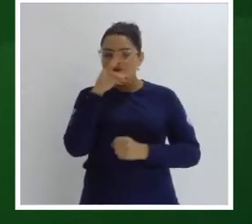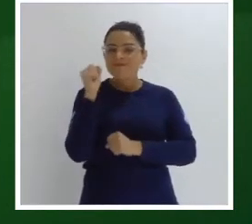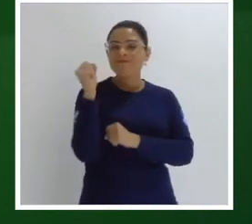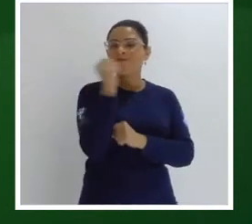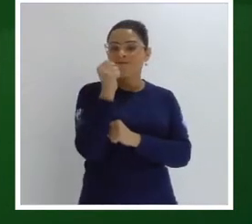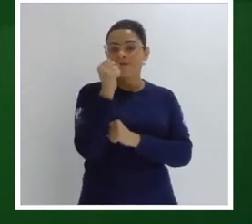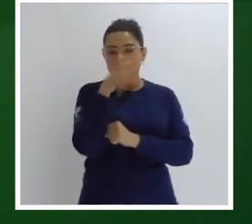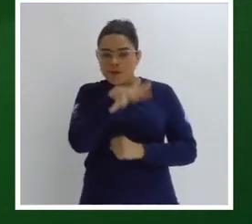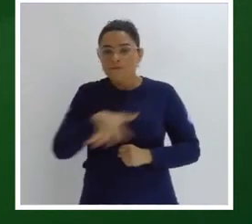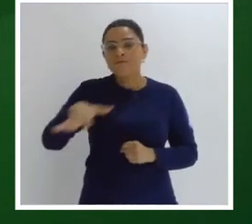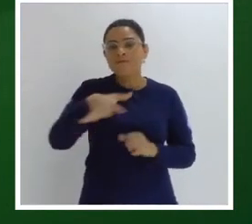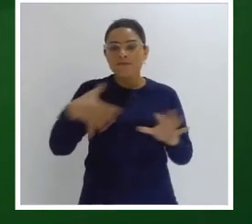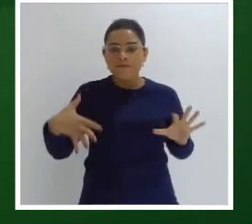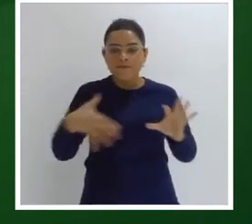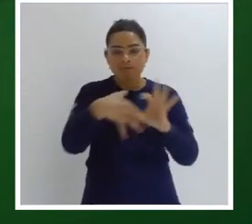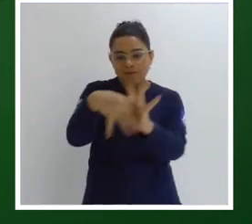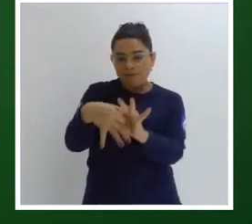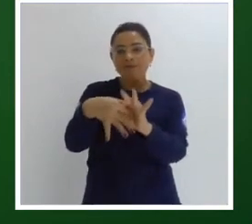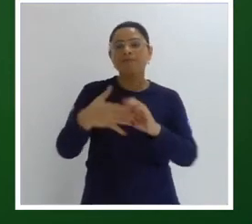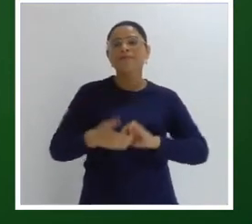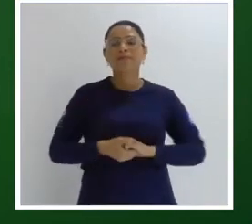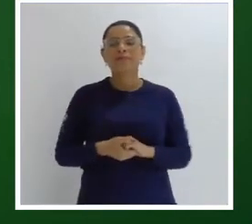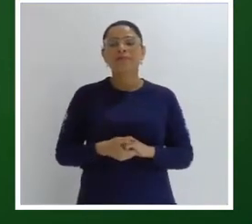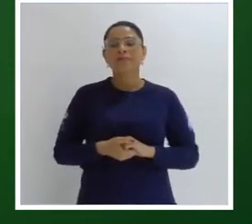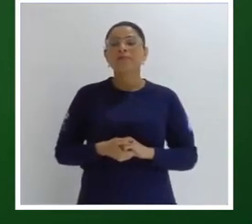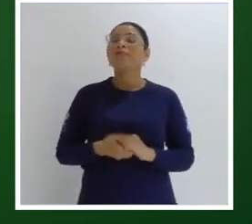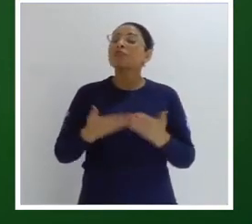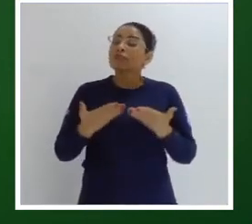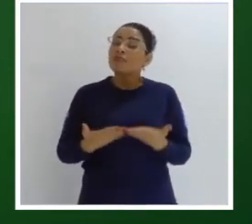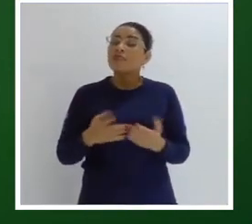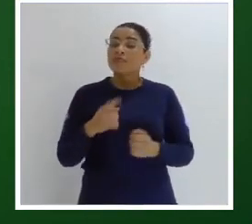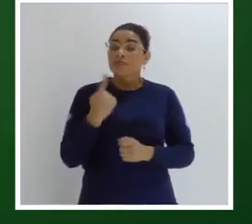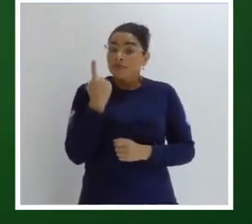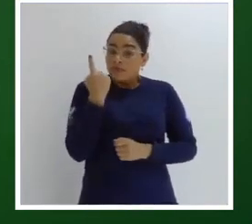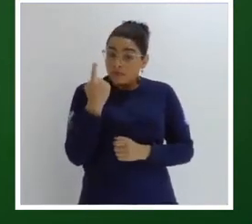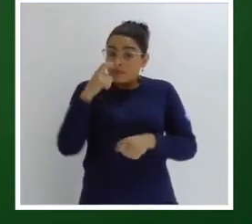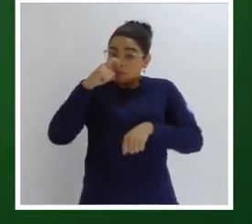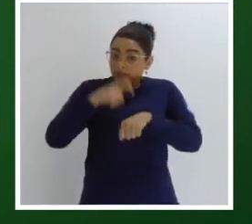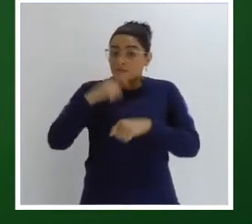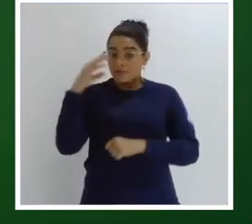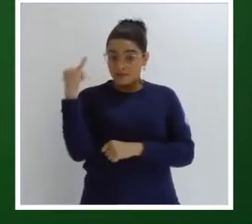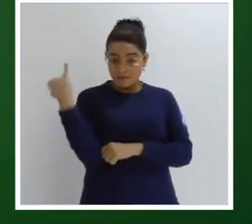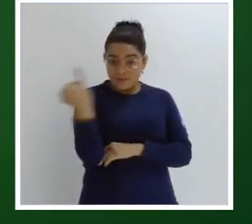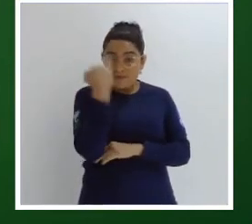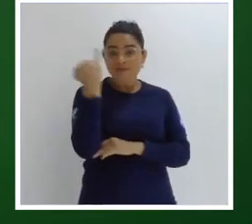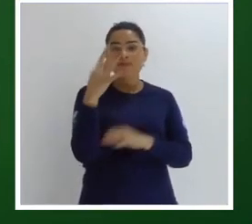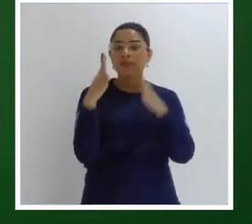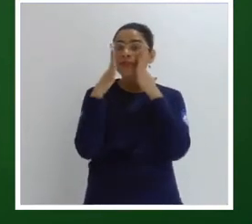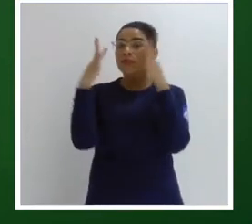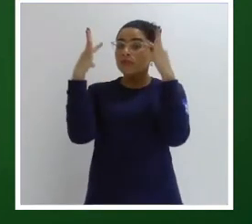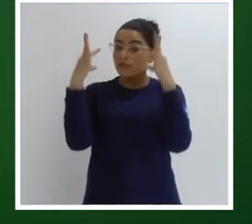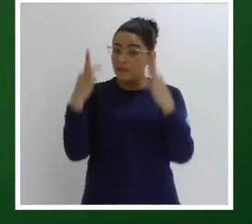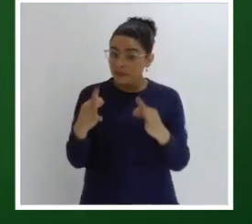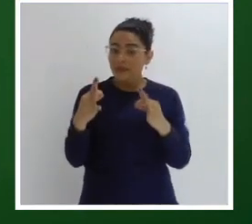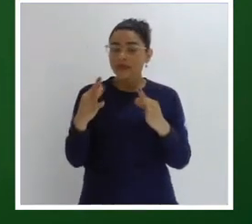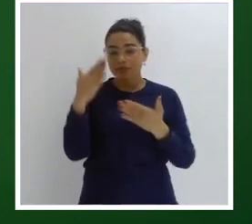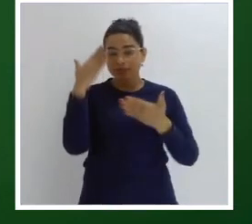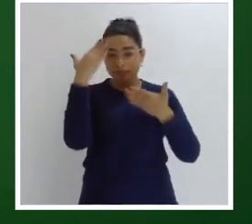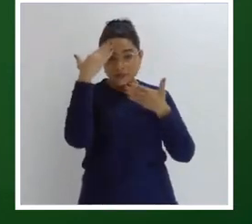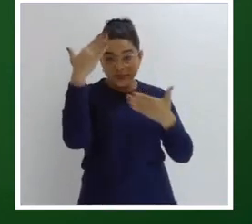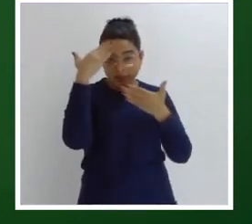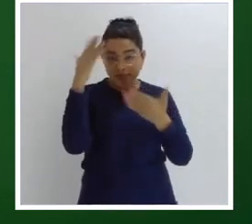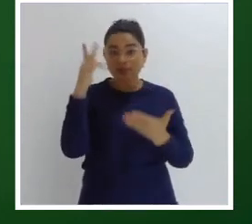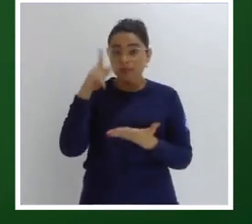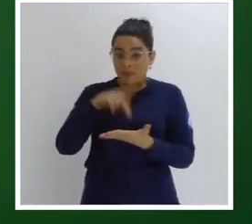da região um dos pontos importantes que eu gostaria que de chamar atenção para agradecimento